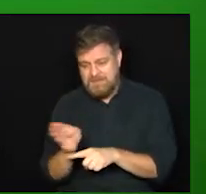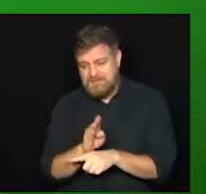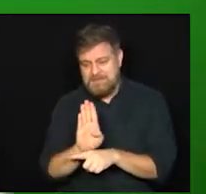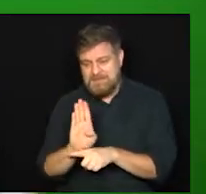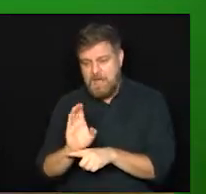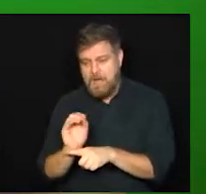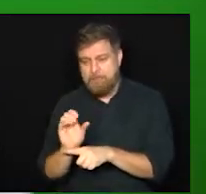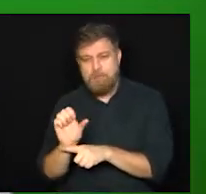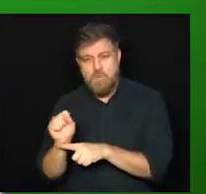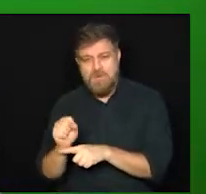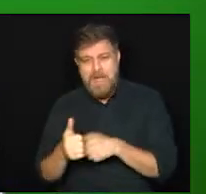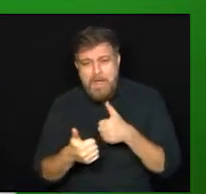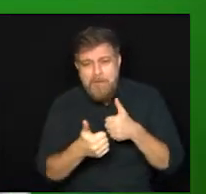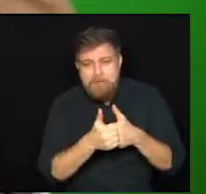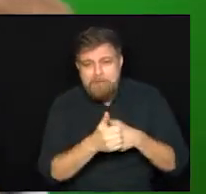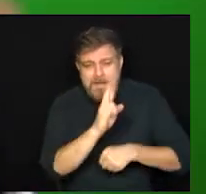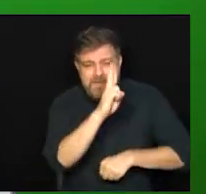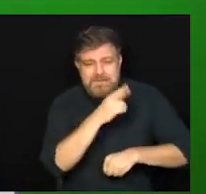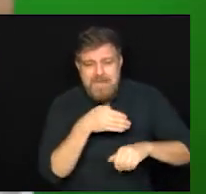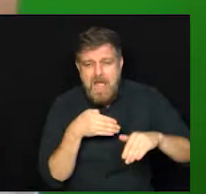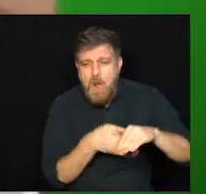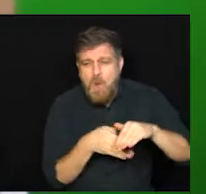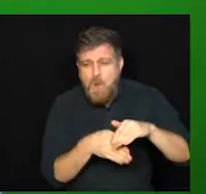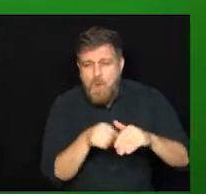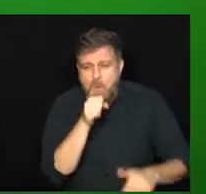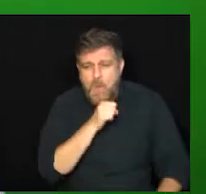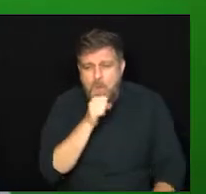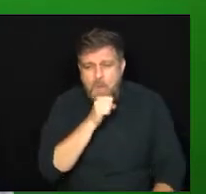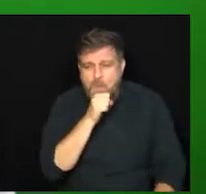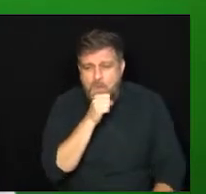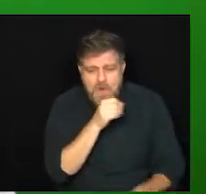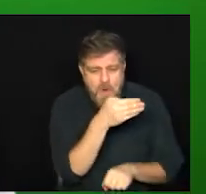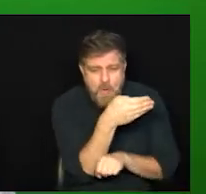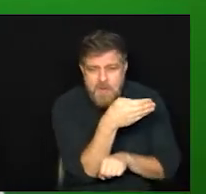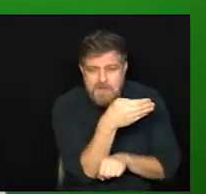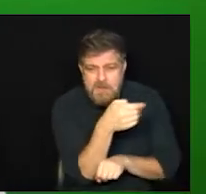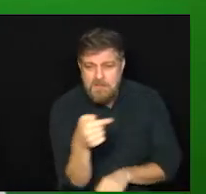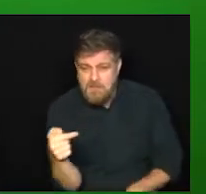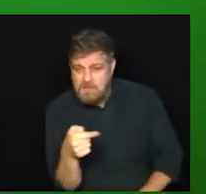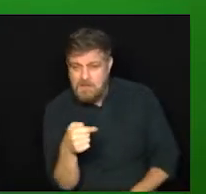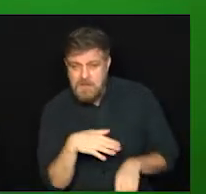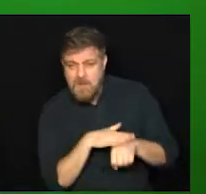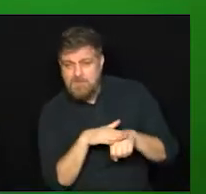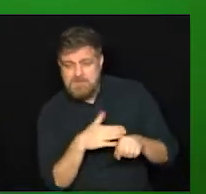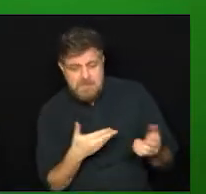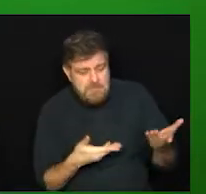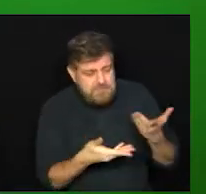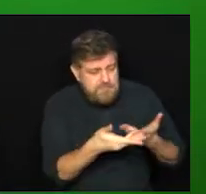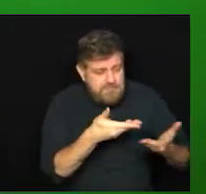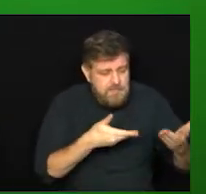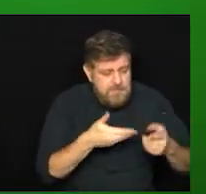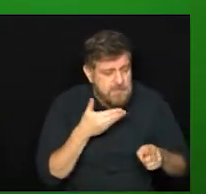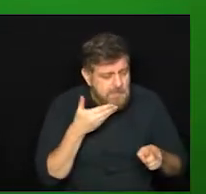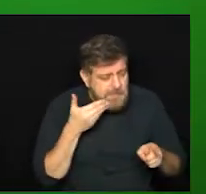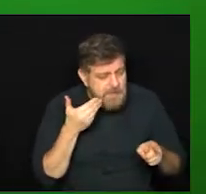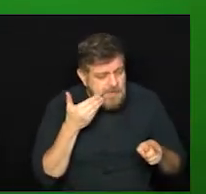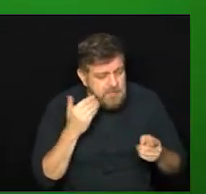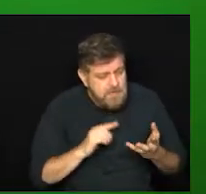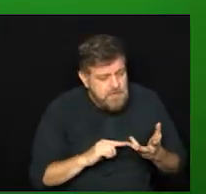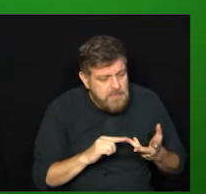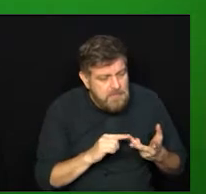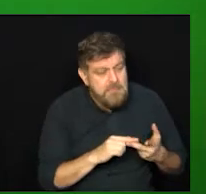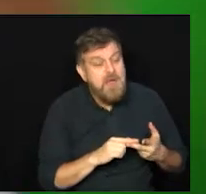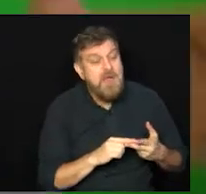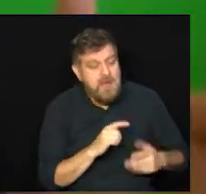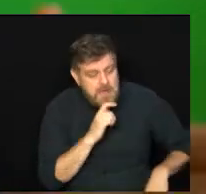da antiga rodoviária. Porque é importante, né? Você está ouvindo toda a camada, todo o setor aí,